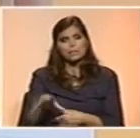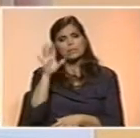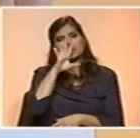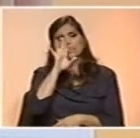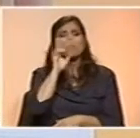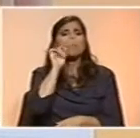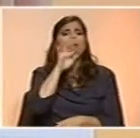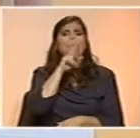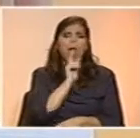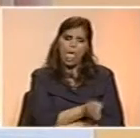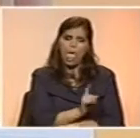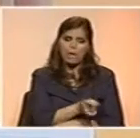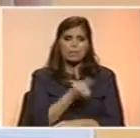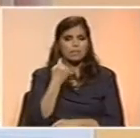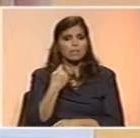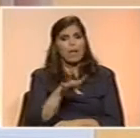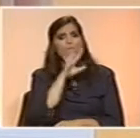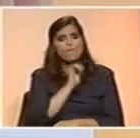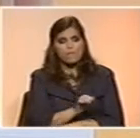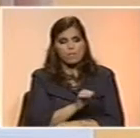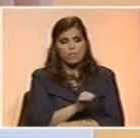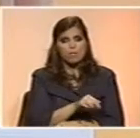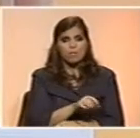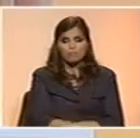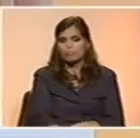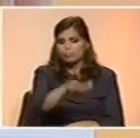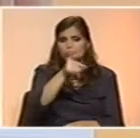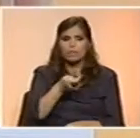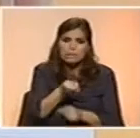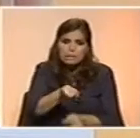e, portanto, têm uma criancinha e desde que ela nasce querem que ela seja vegetariana.